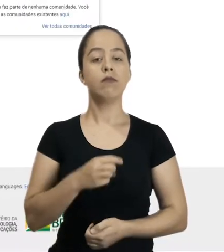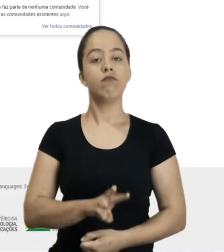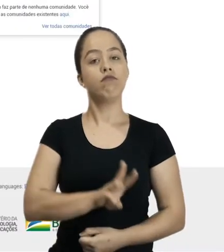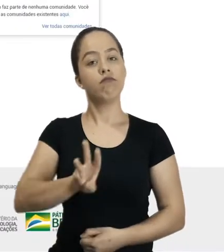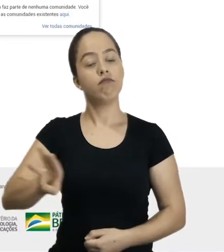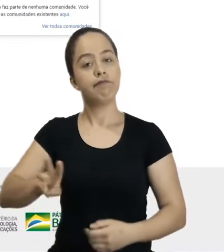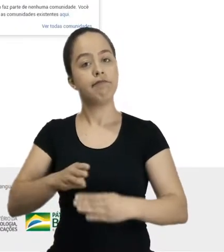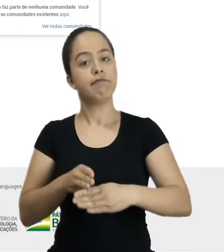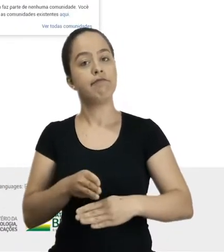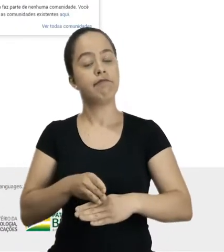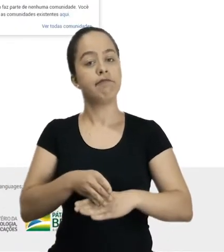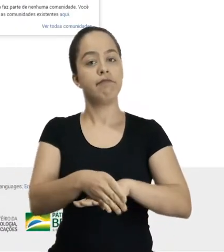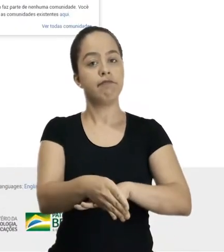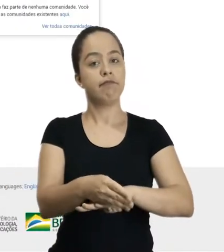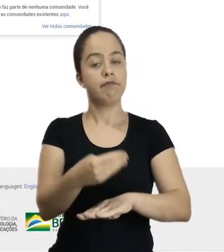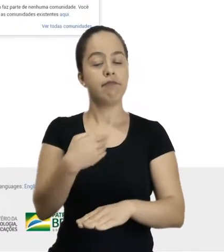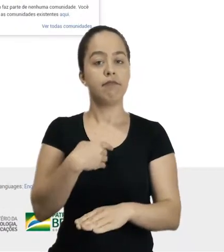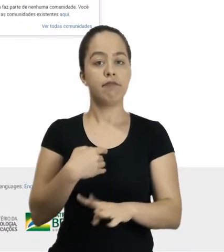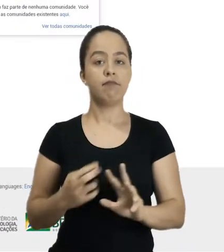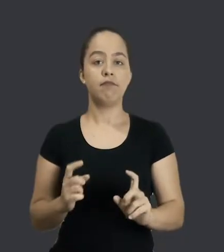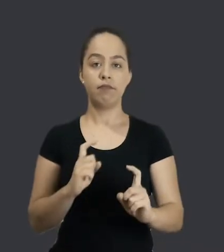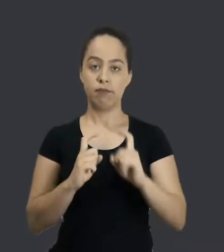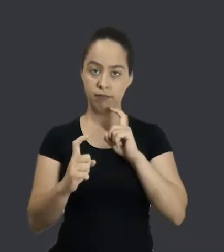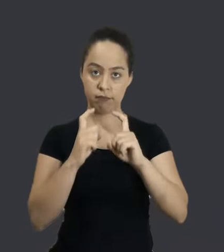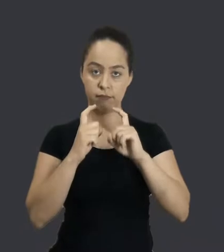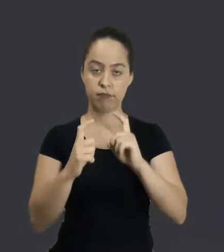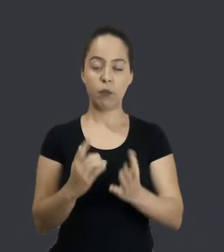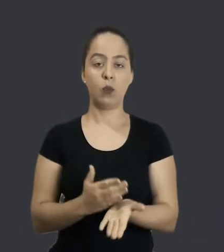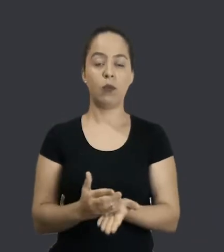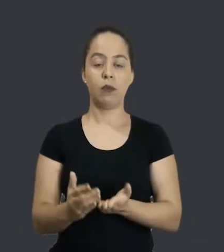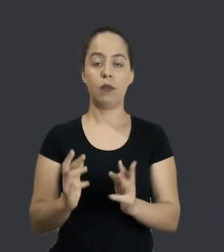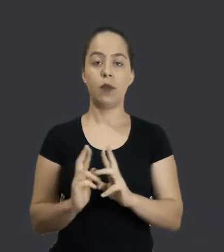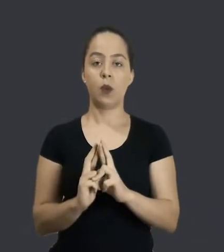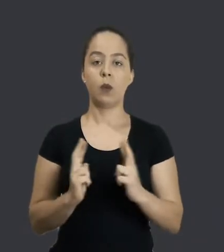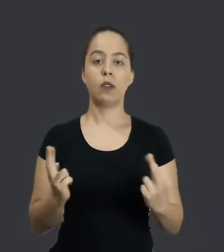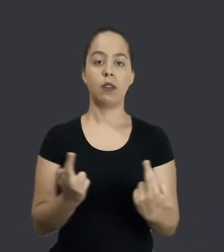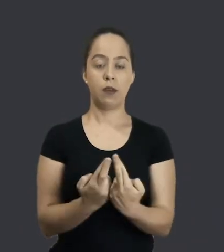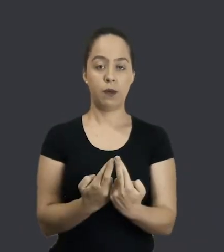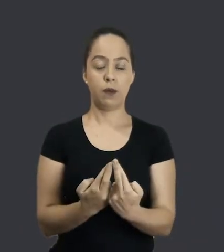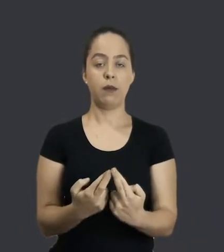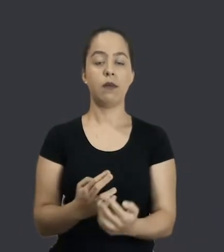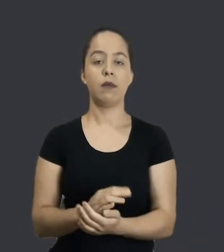Entrei na plataforma, vou começar a reunião.